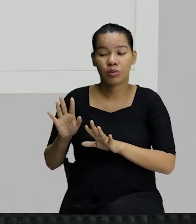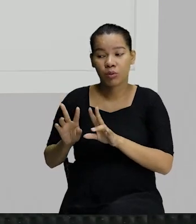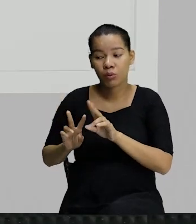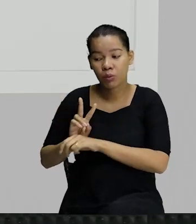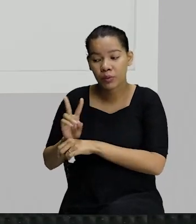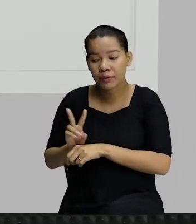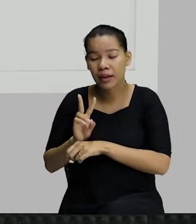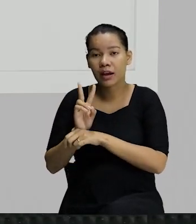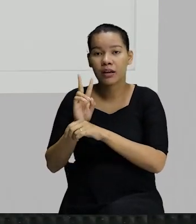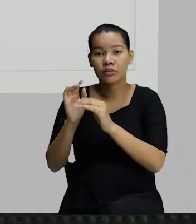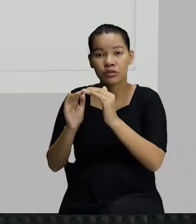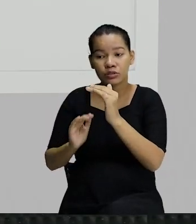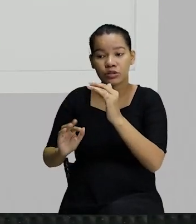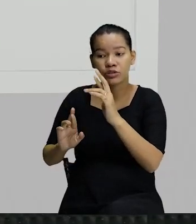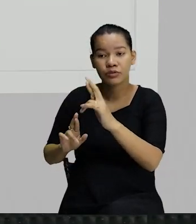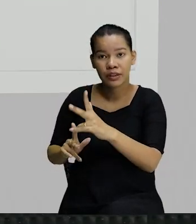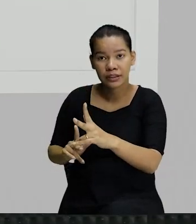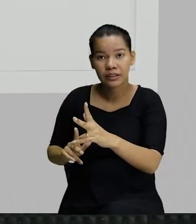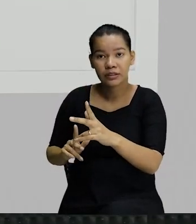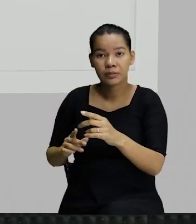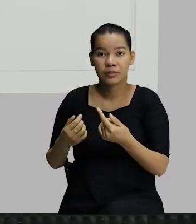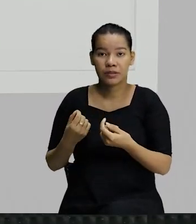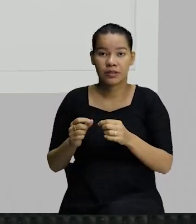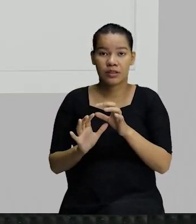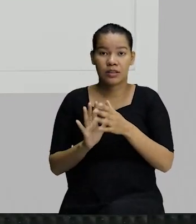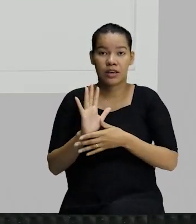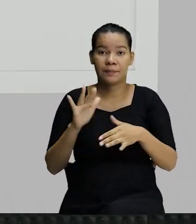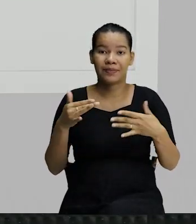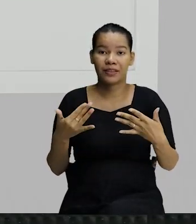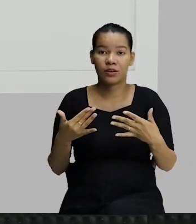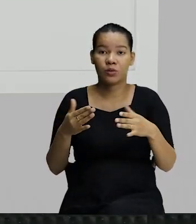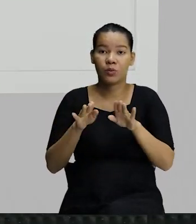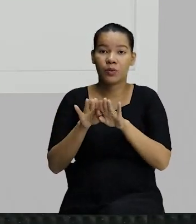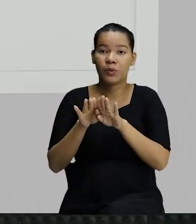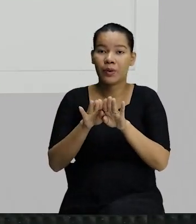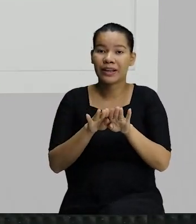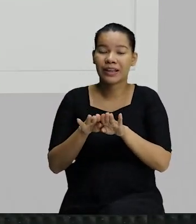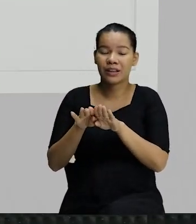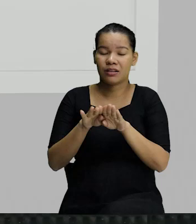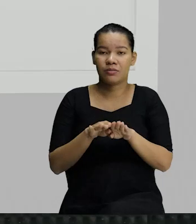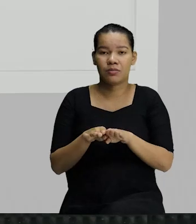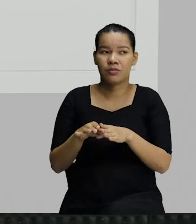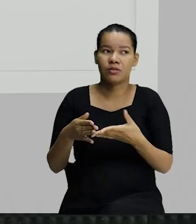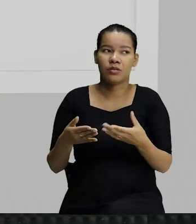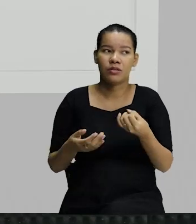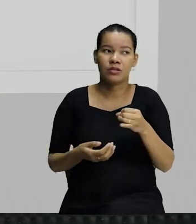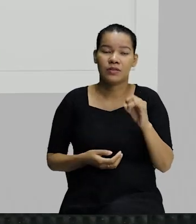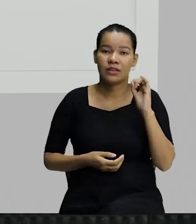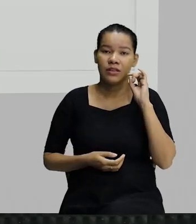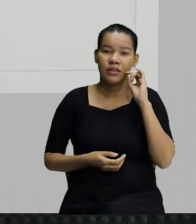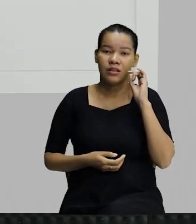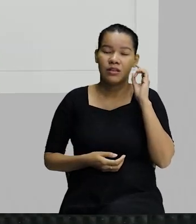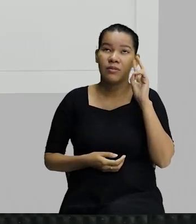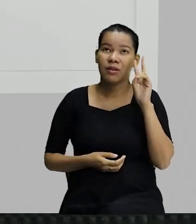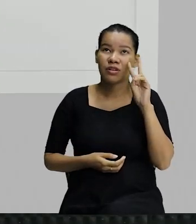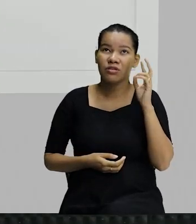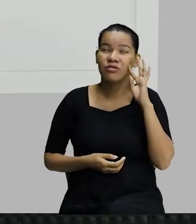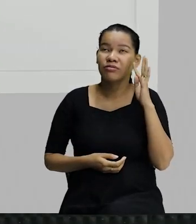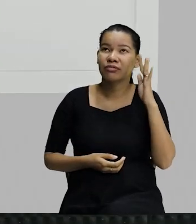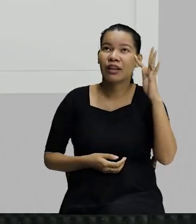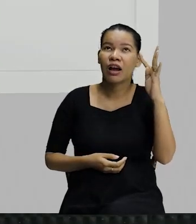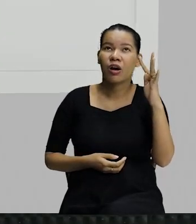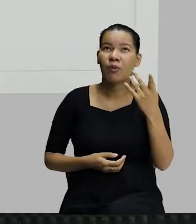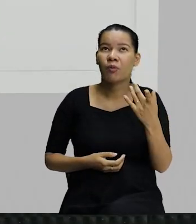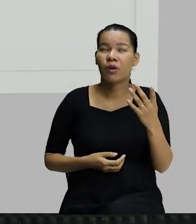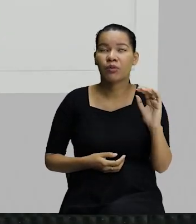equilíbrio. Certo? Bom, se você imaginar uma situação em que uma pessoa não tem nenhum real, por exemplo, e uma pessoa